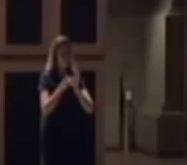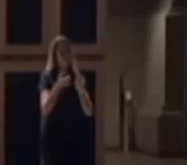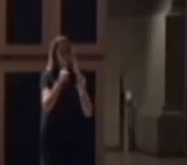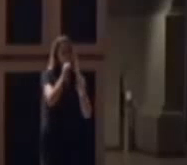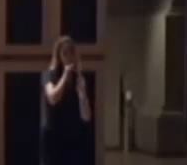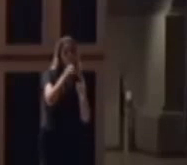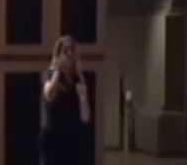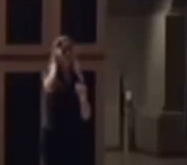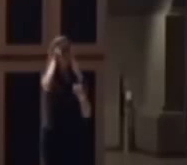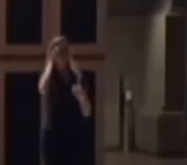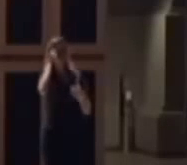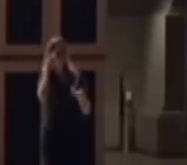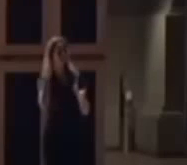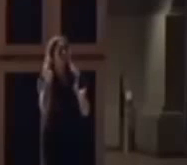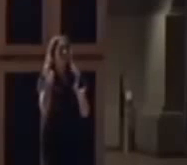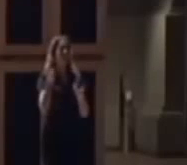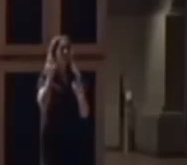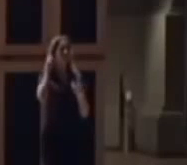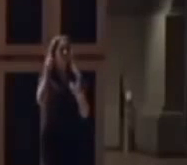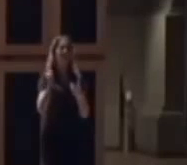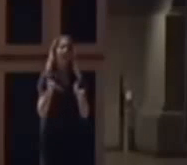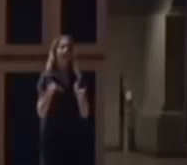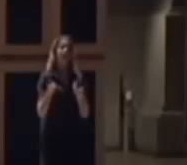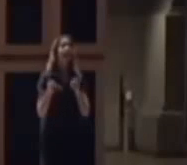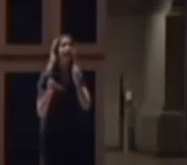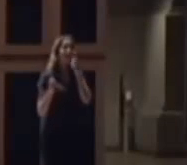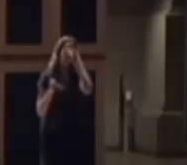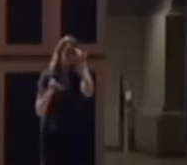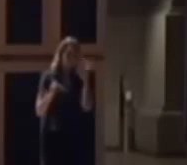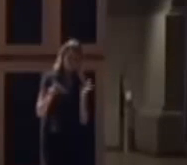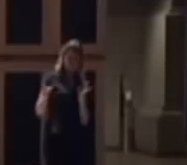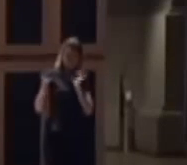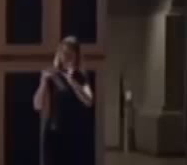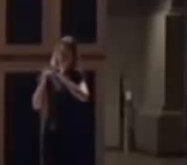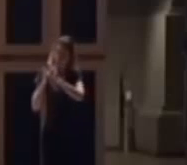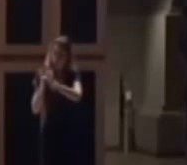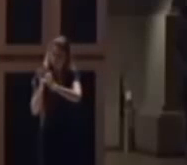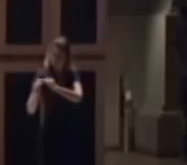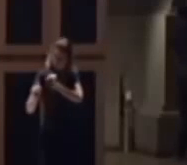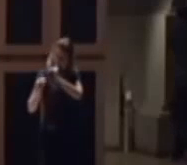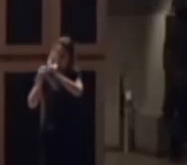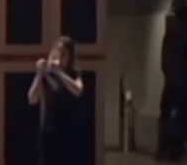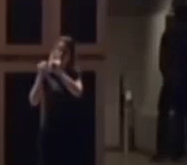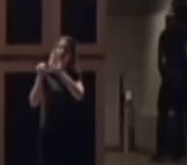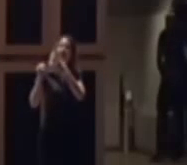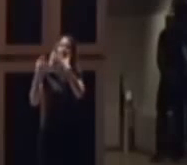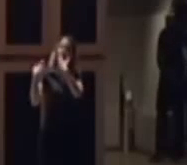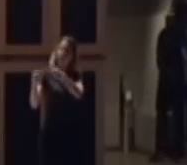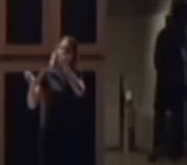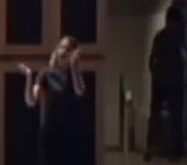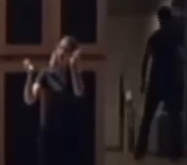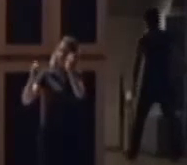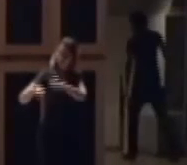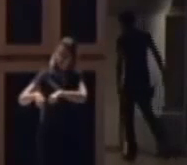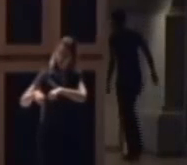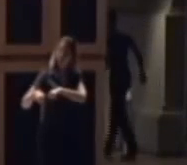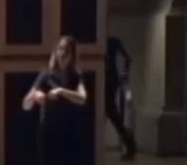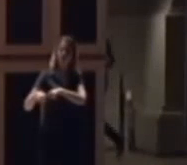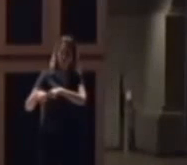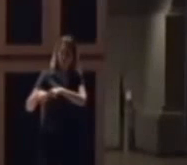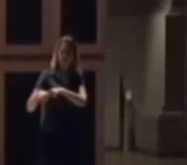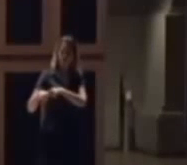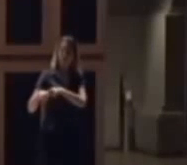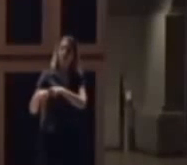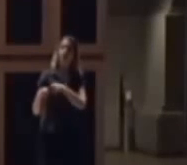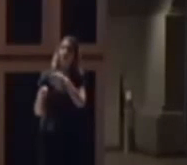ou Fundação Clóvis Salgado, as pessoas que estão ligadas diretamente aos processos, elas recebem uma capacitação da CEPLAG, dessa área, para